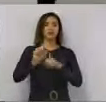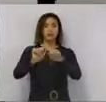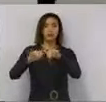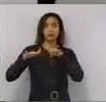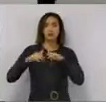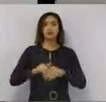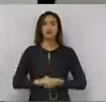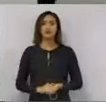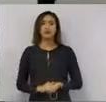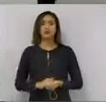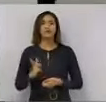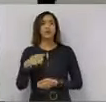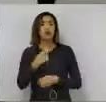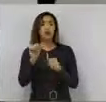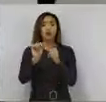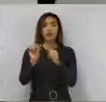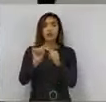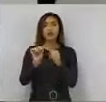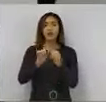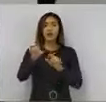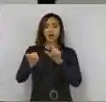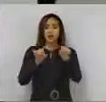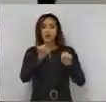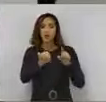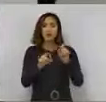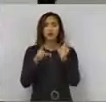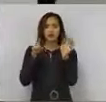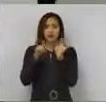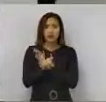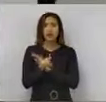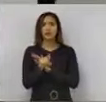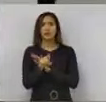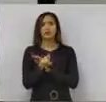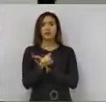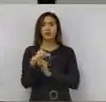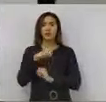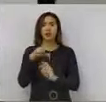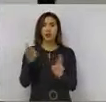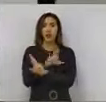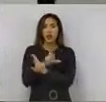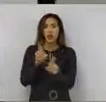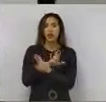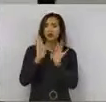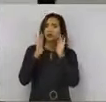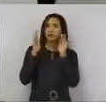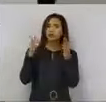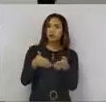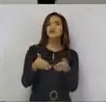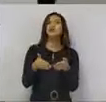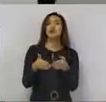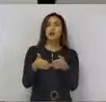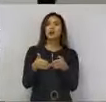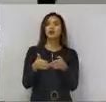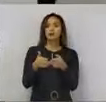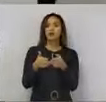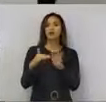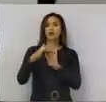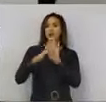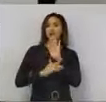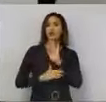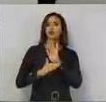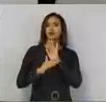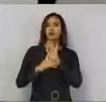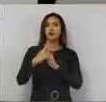Nós faremos a seleção das perguntas que estão relacionadas exclusivamente ao escopo do programa